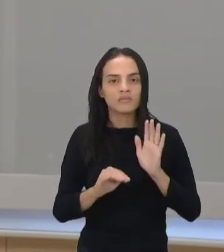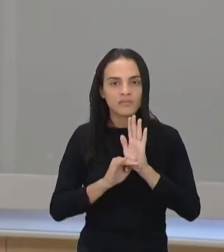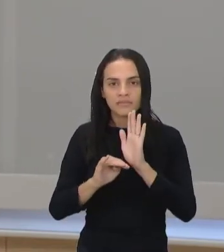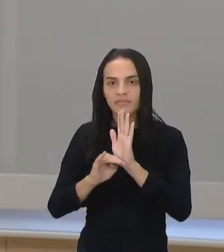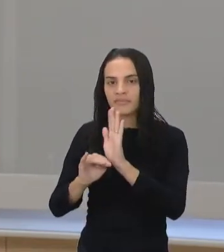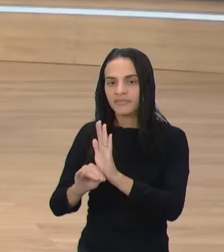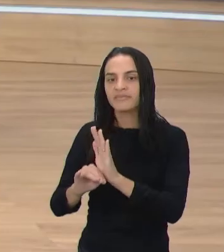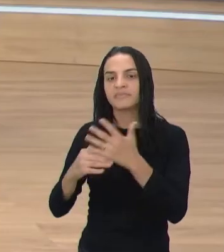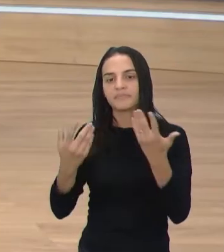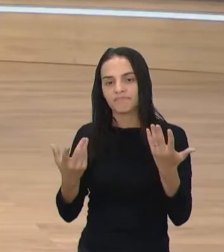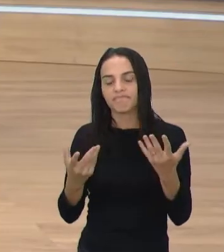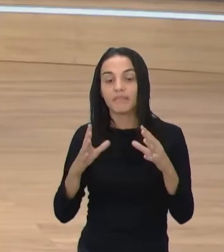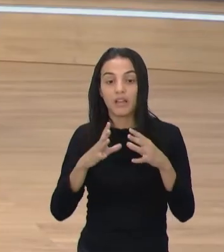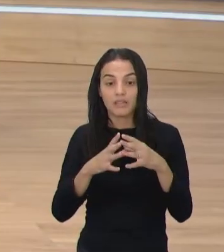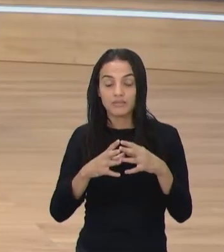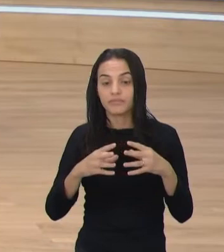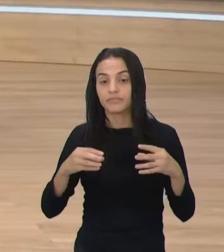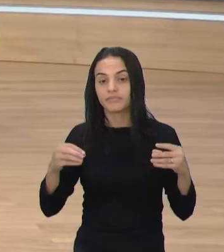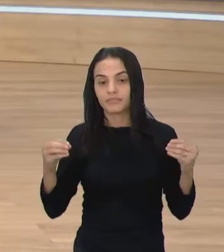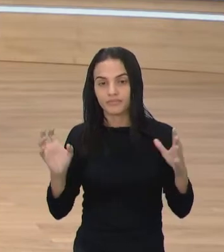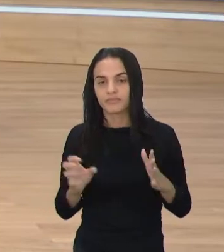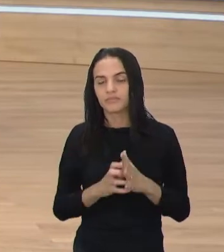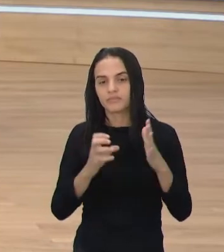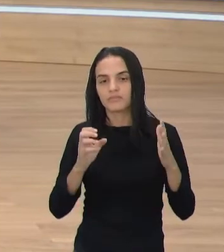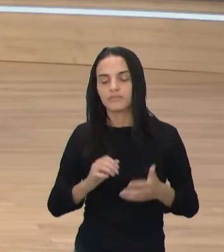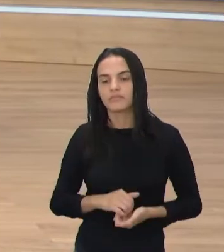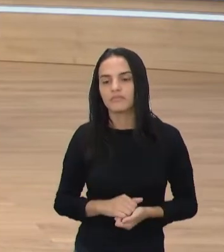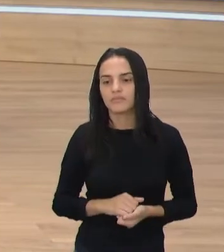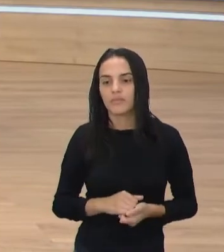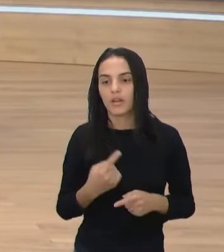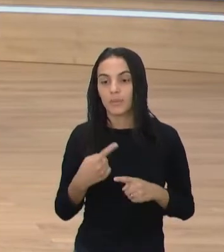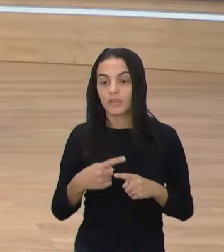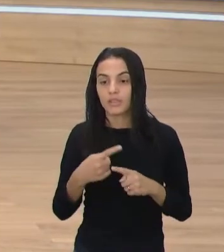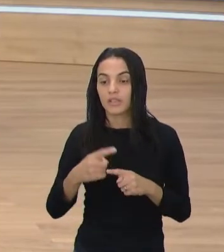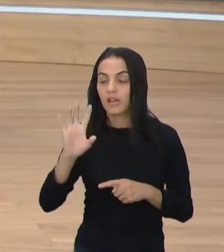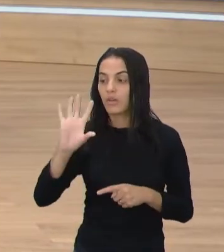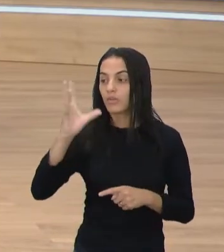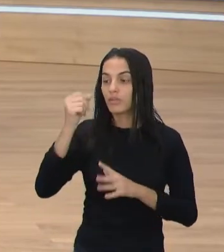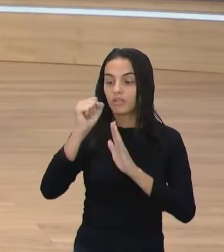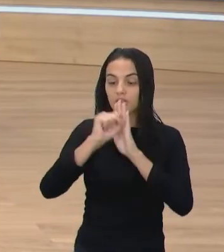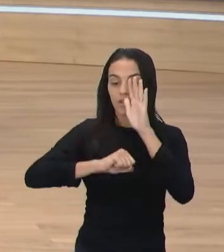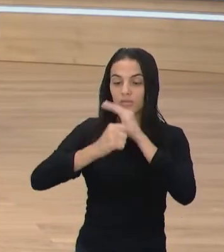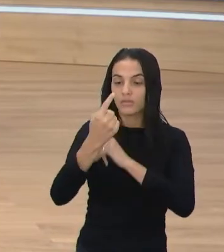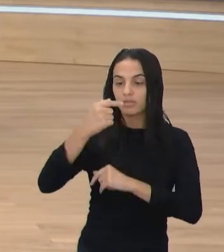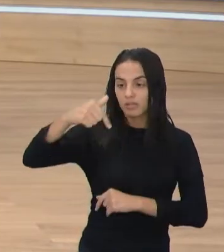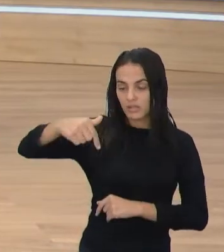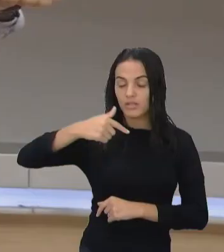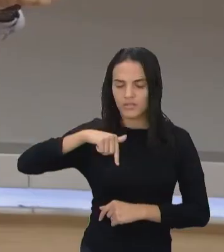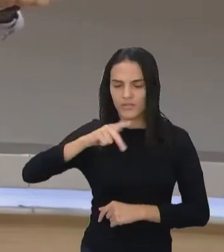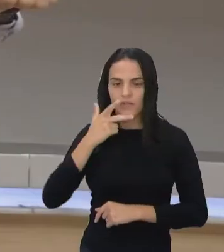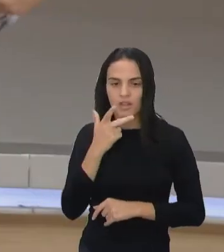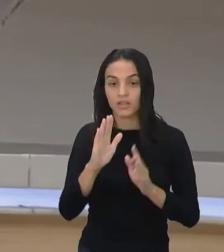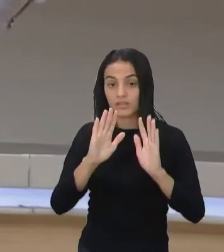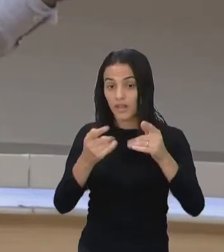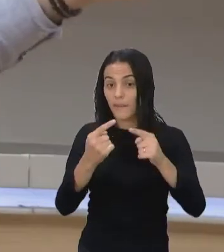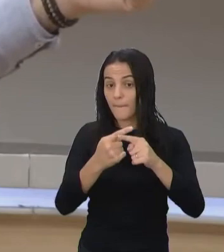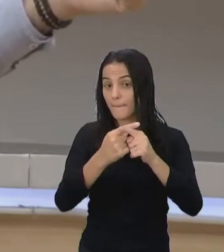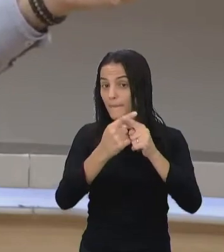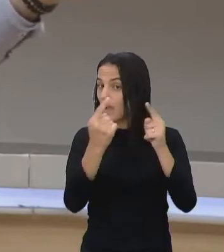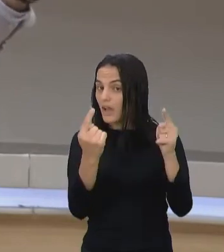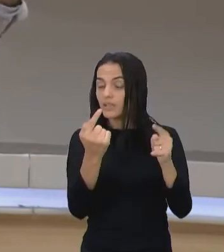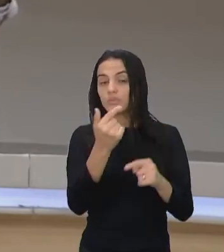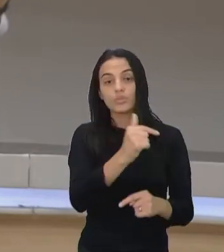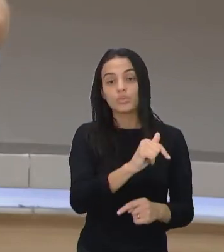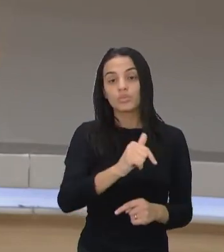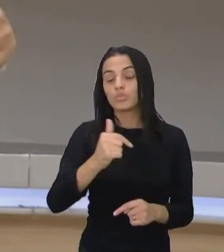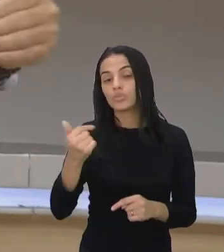favorecendo justamente a disseminação de patologias. E olha que curioso, né? Professor, porque isso acontece no século XVII, como eu trouxe, mas não se tinha